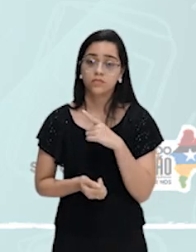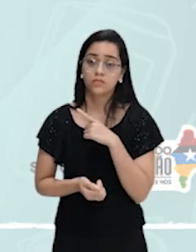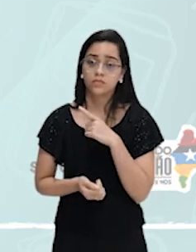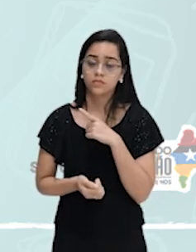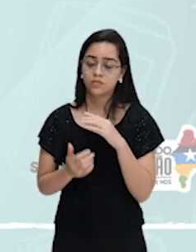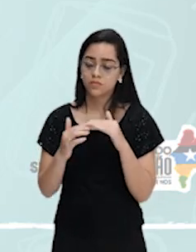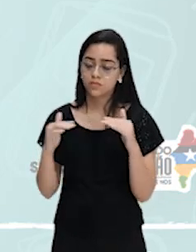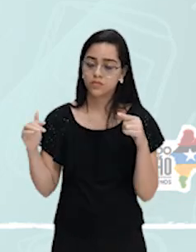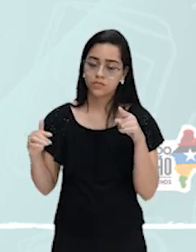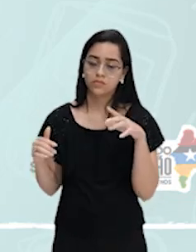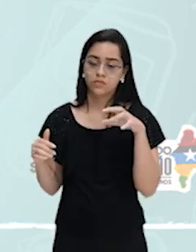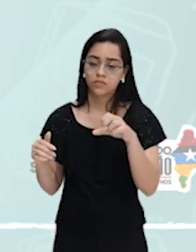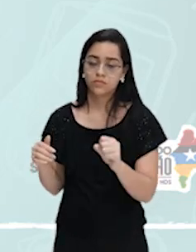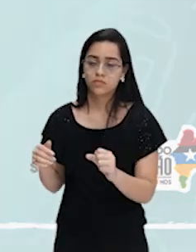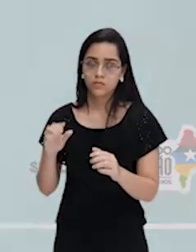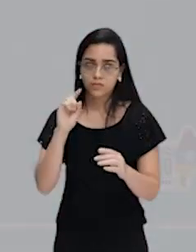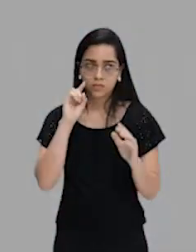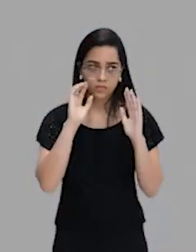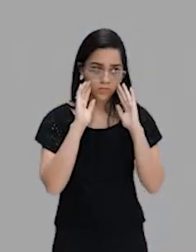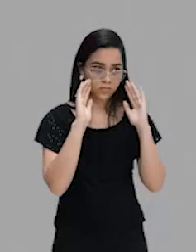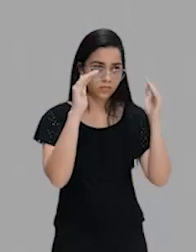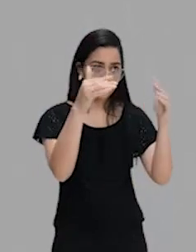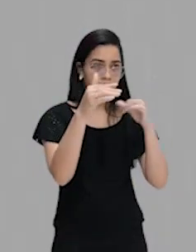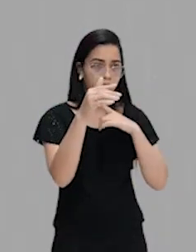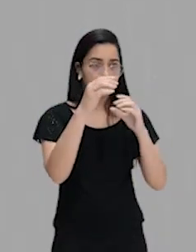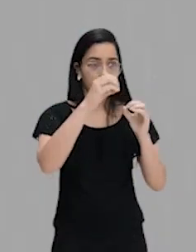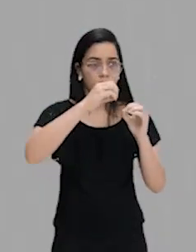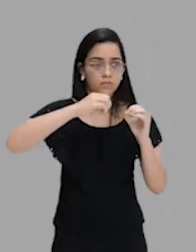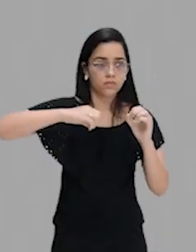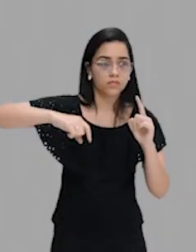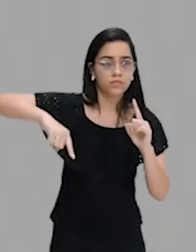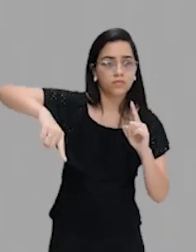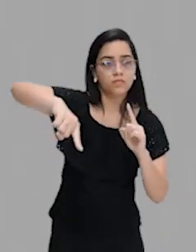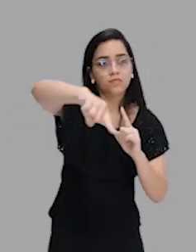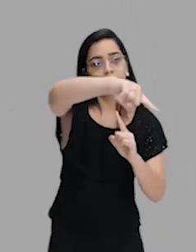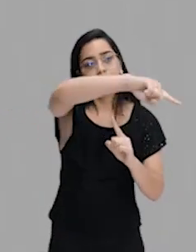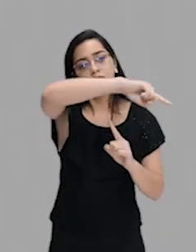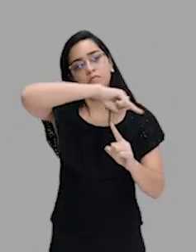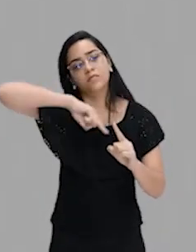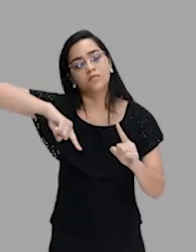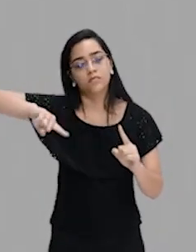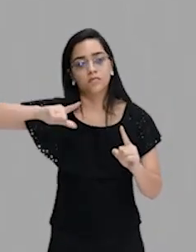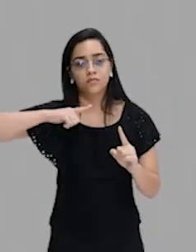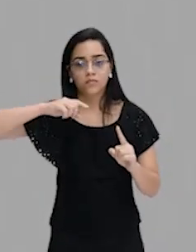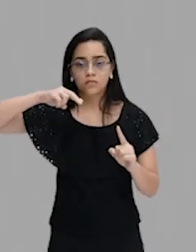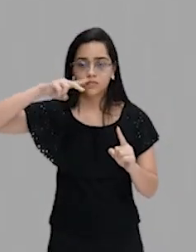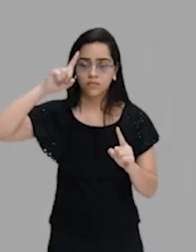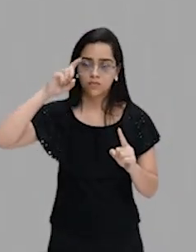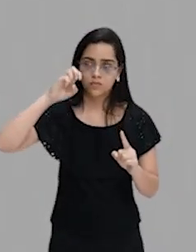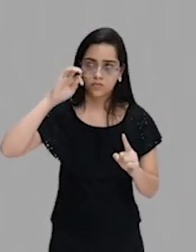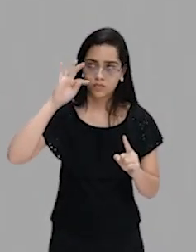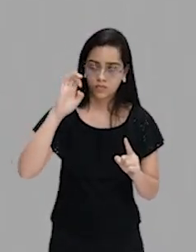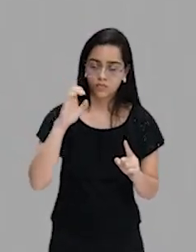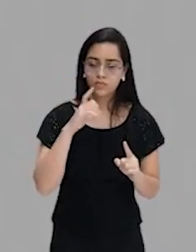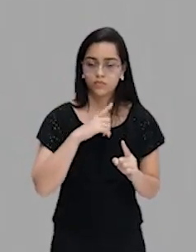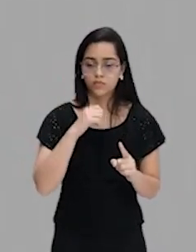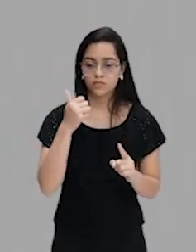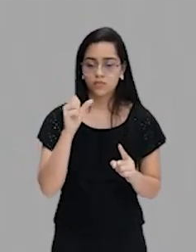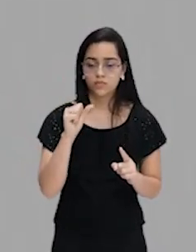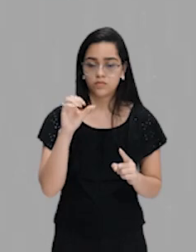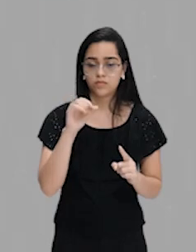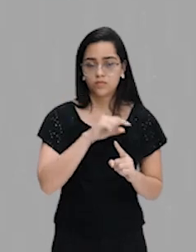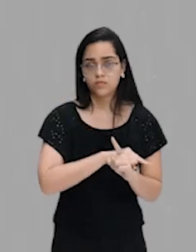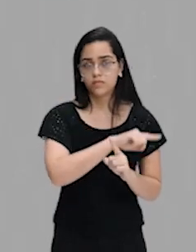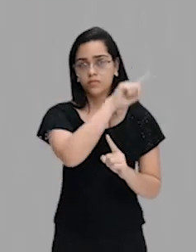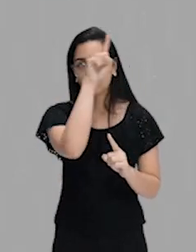horizonte, você pega um ponto, faz uma volta, né, logicamente, que é passando pelo zênite, né, de 180 graus.